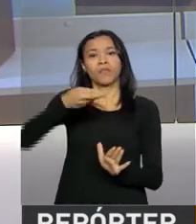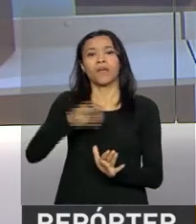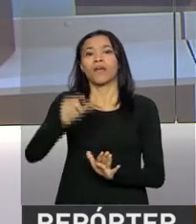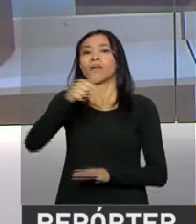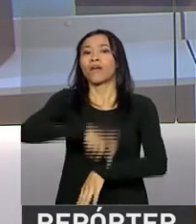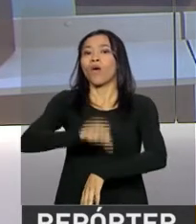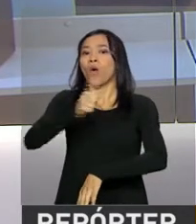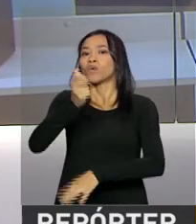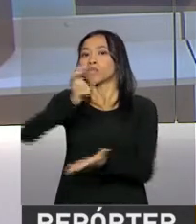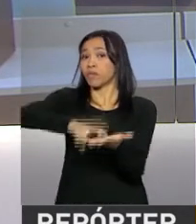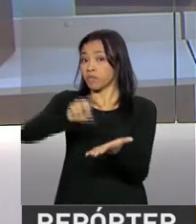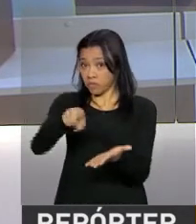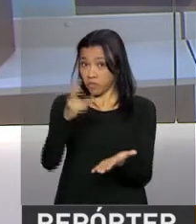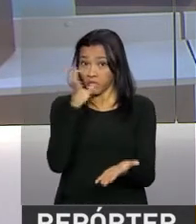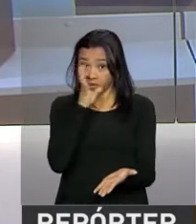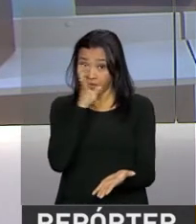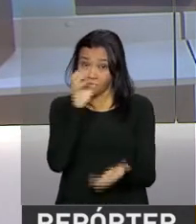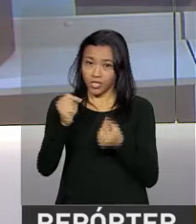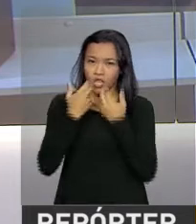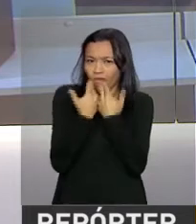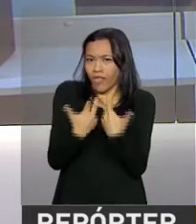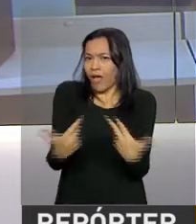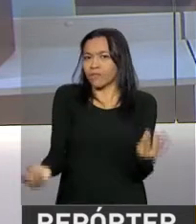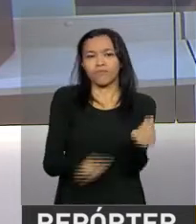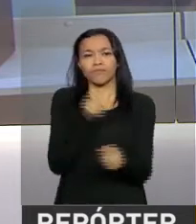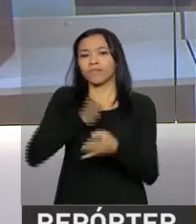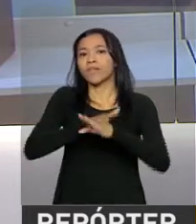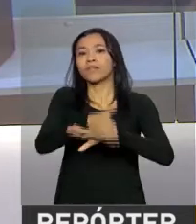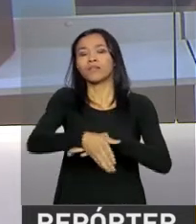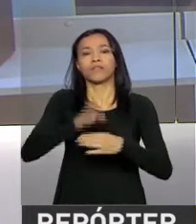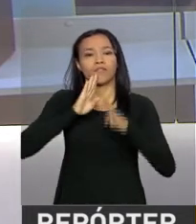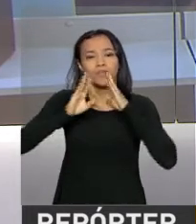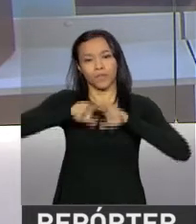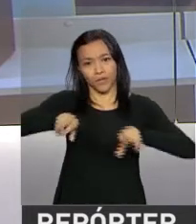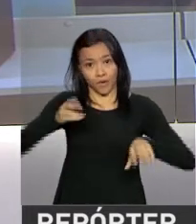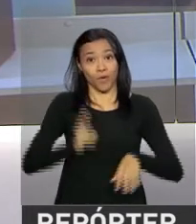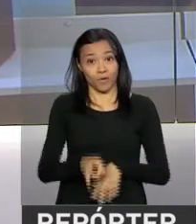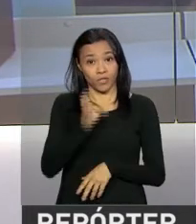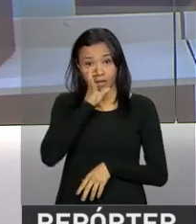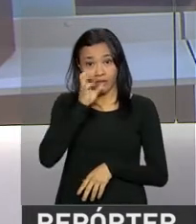11 da manhã. Você pode acompanhar as novidades também em nossas redes sociais.